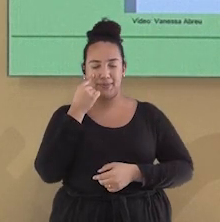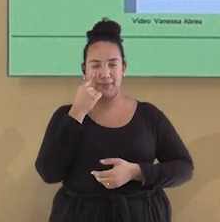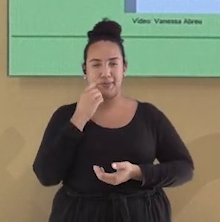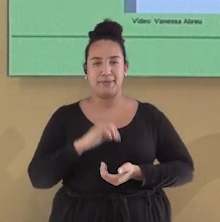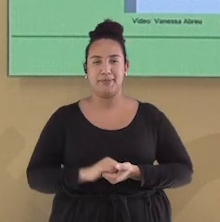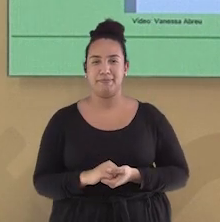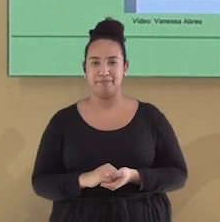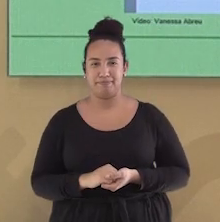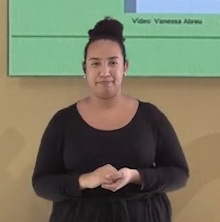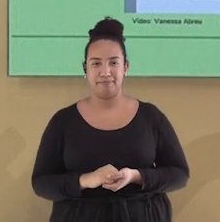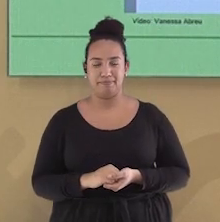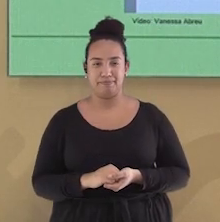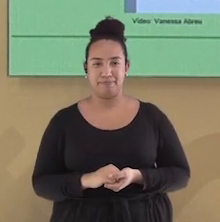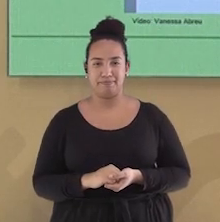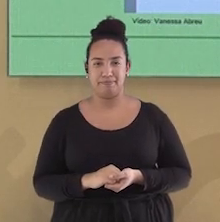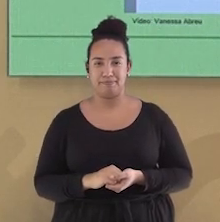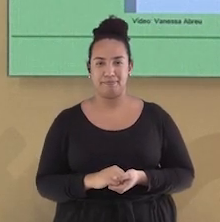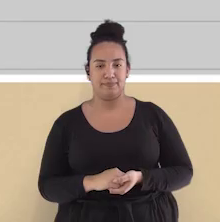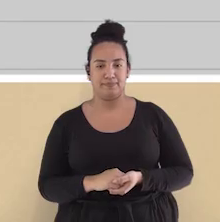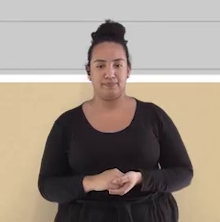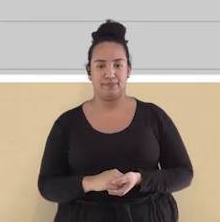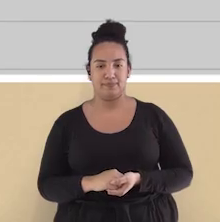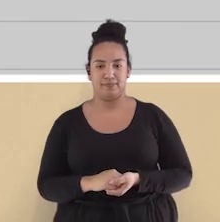um quadrado. Dá uma olhada.